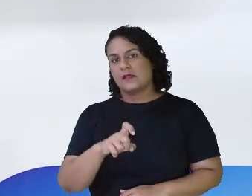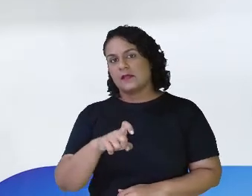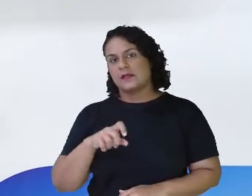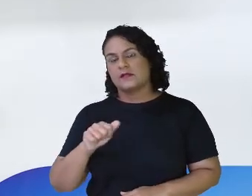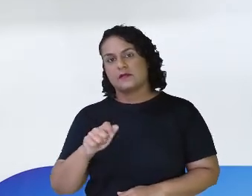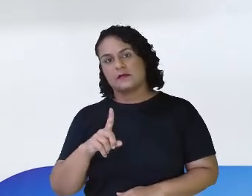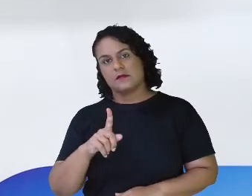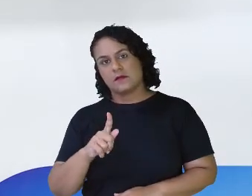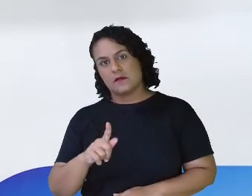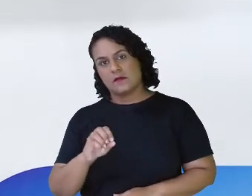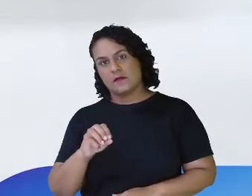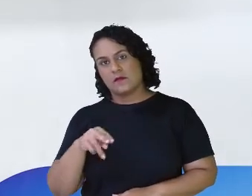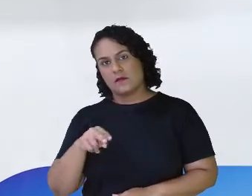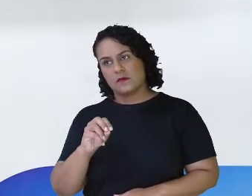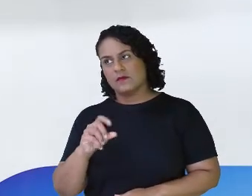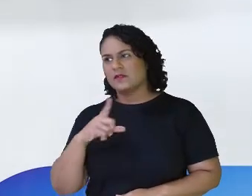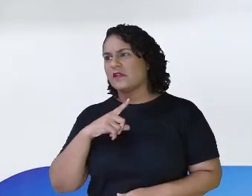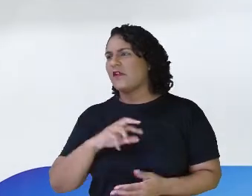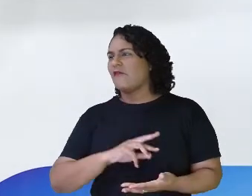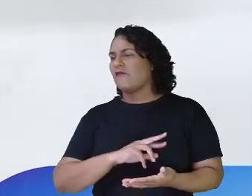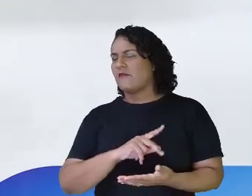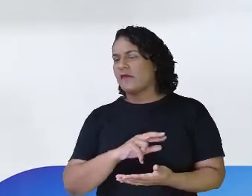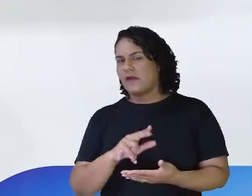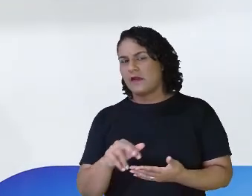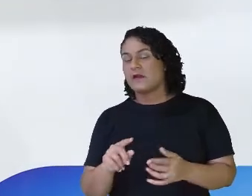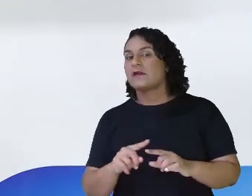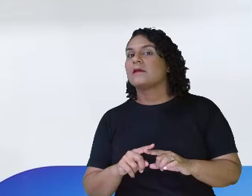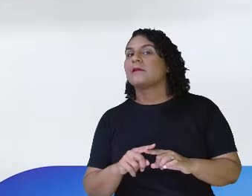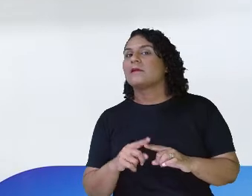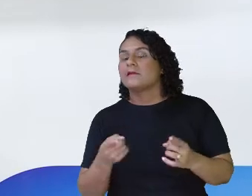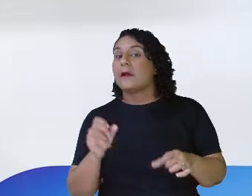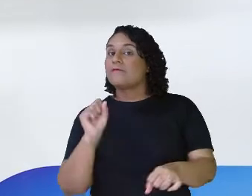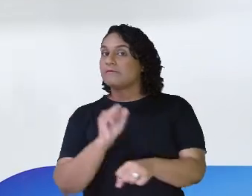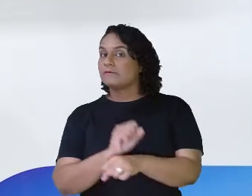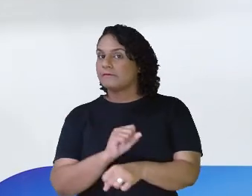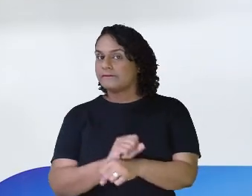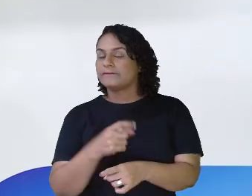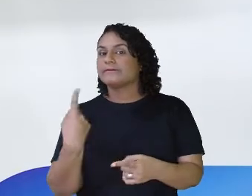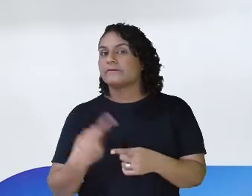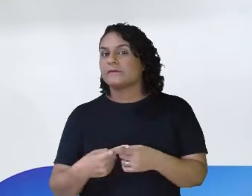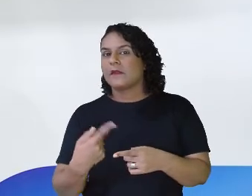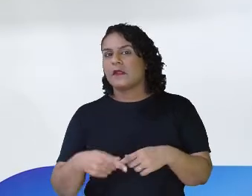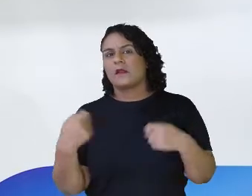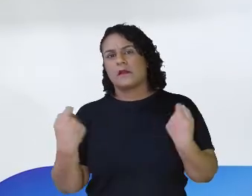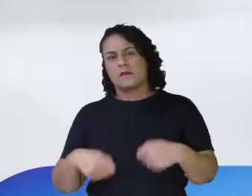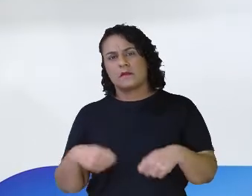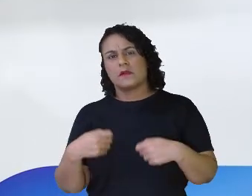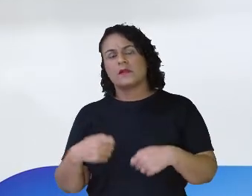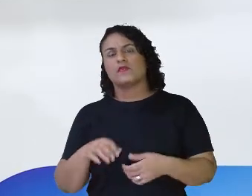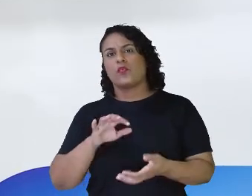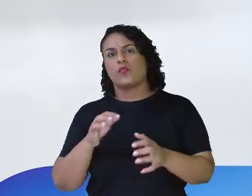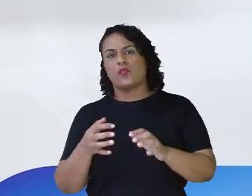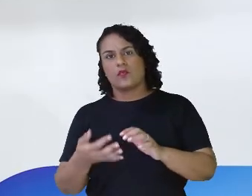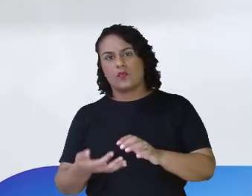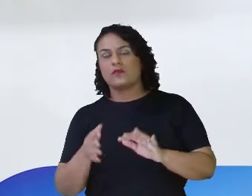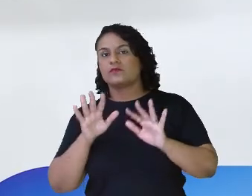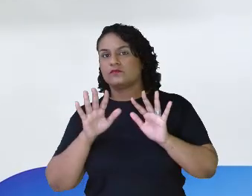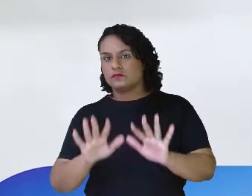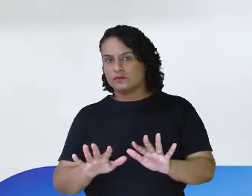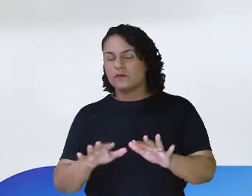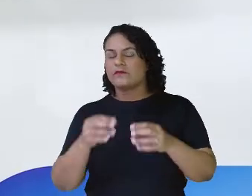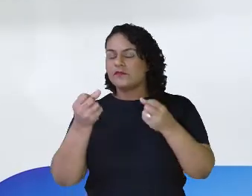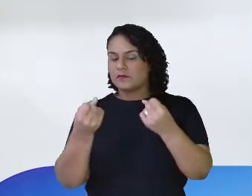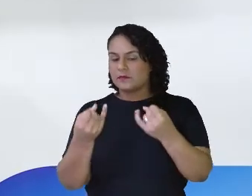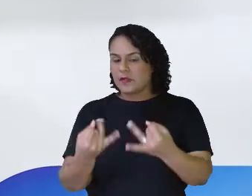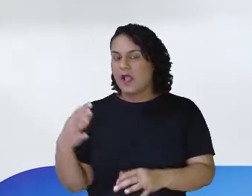mesmo. Eu tenho vários, na verdade, mas aí a gente vai parar por aqui porque eu preciso dos meus sólidos. Eu vou passear rápido